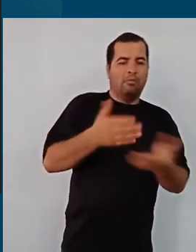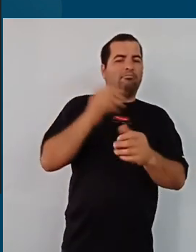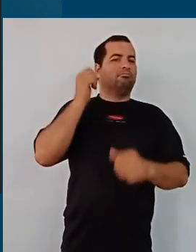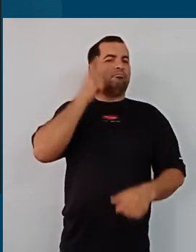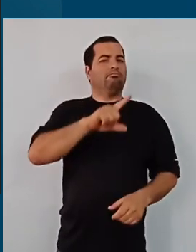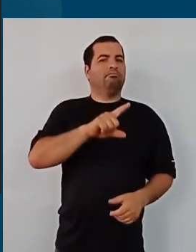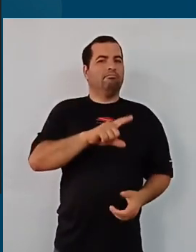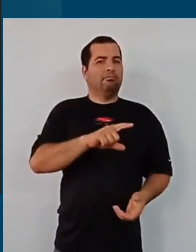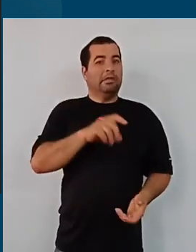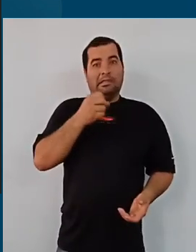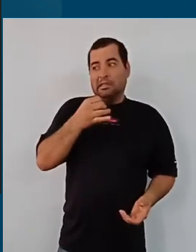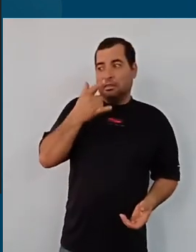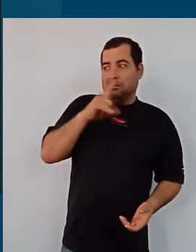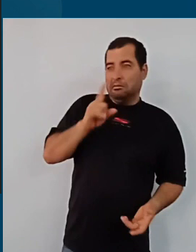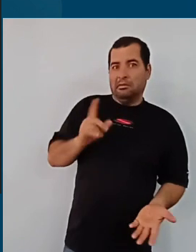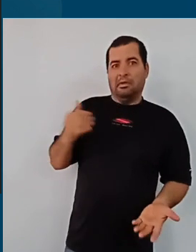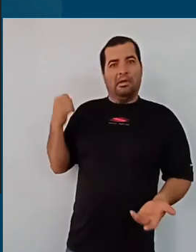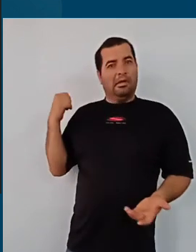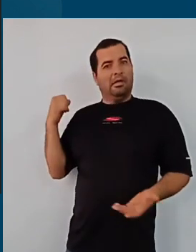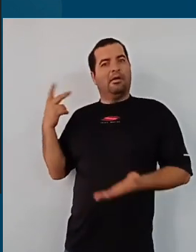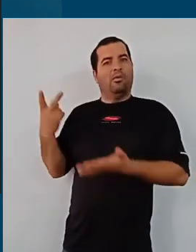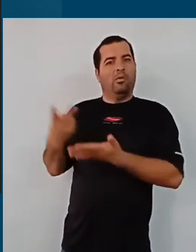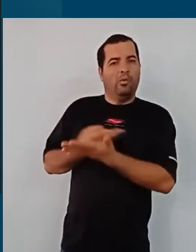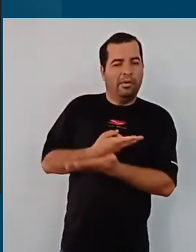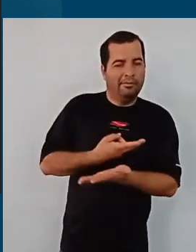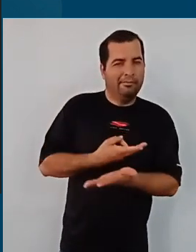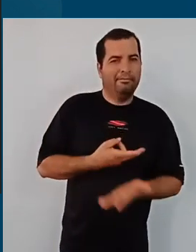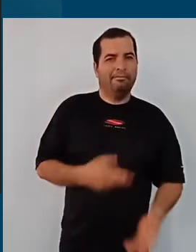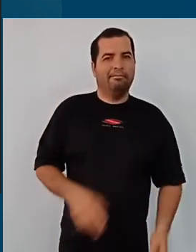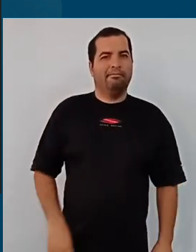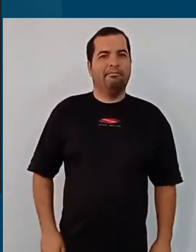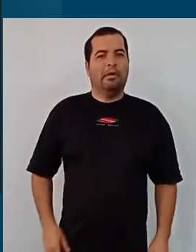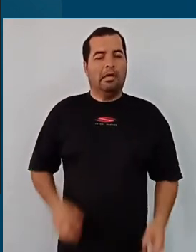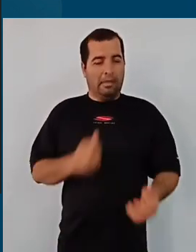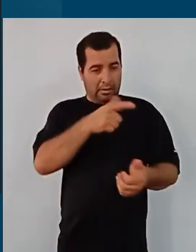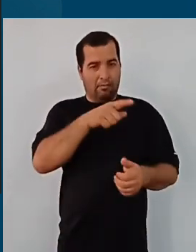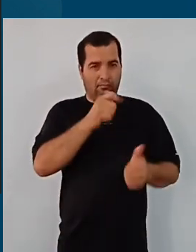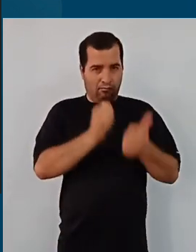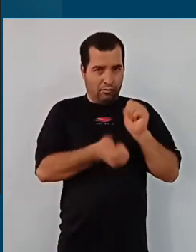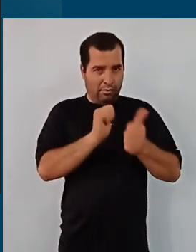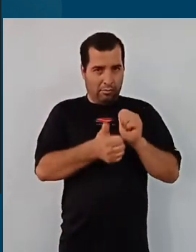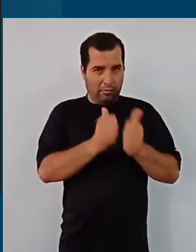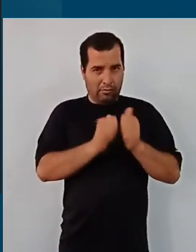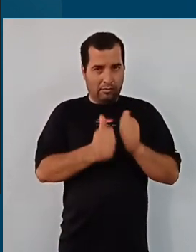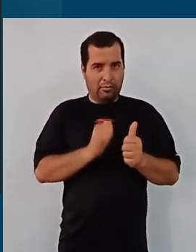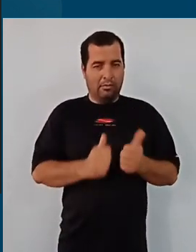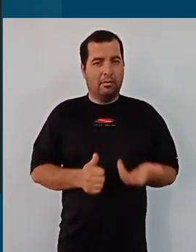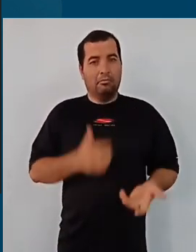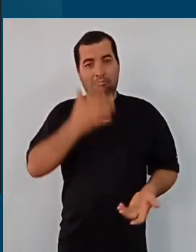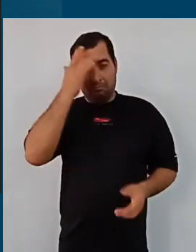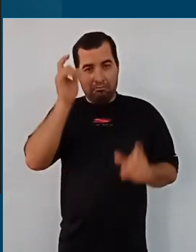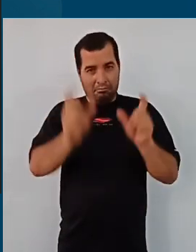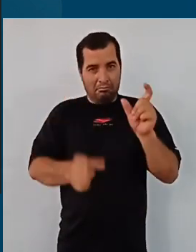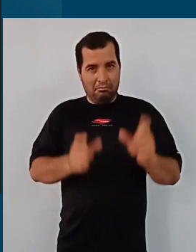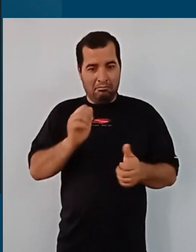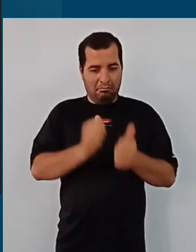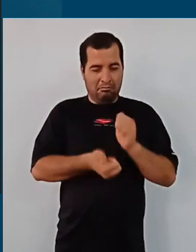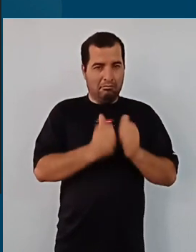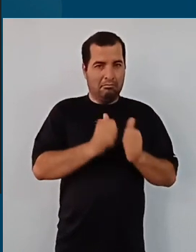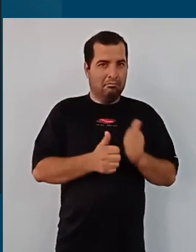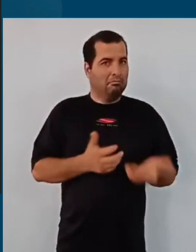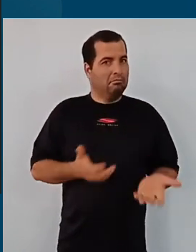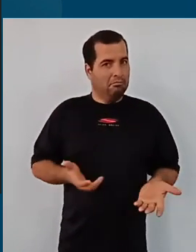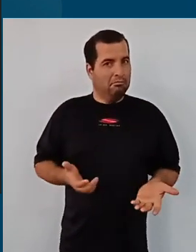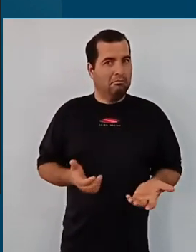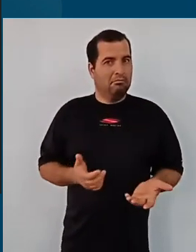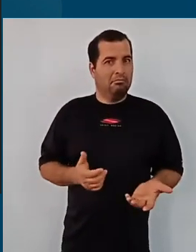ainda disponíveis. No caso do jogador de futebol, os pesquisadores dizem que ele pode ser um